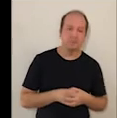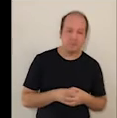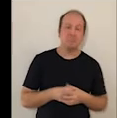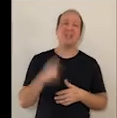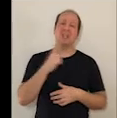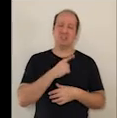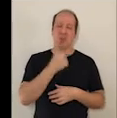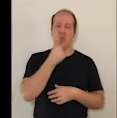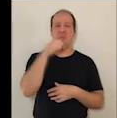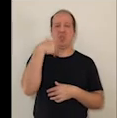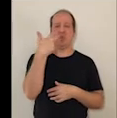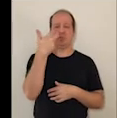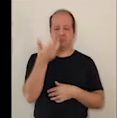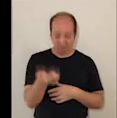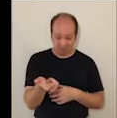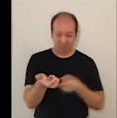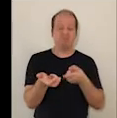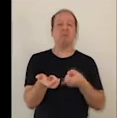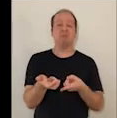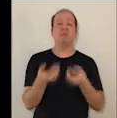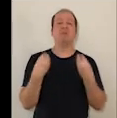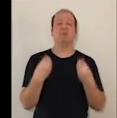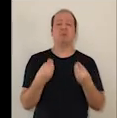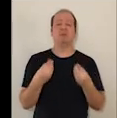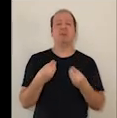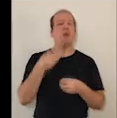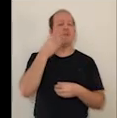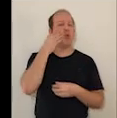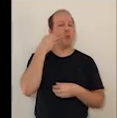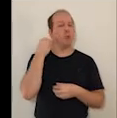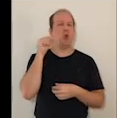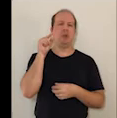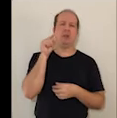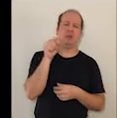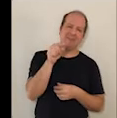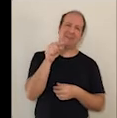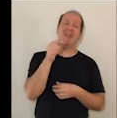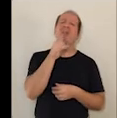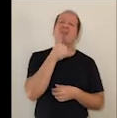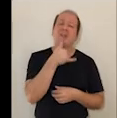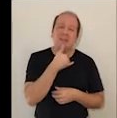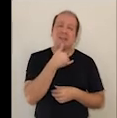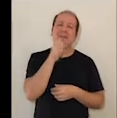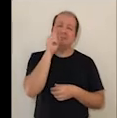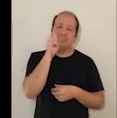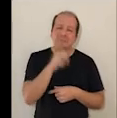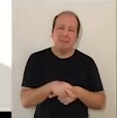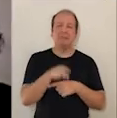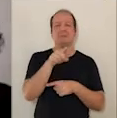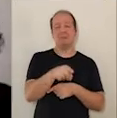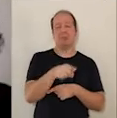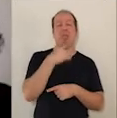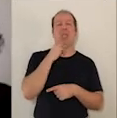chão, tremendo sem parar. Volpone! Volpone, a infeliz vítima desse bêbado. E por